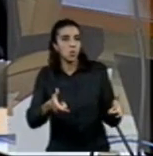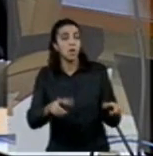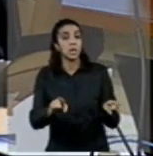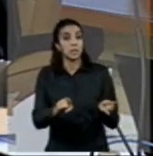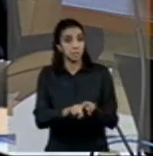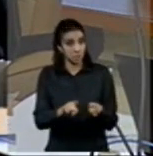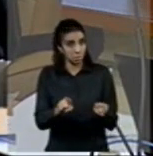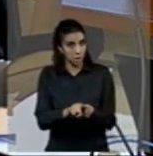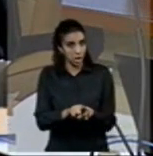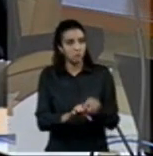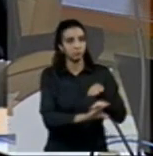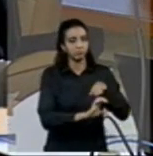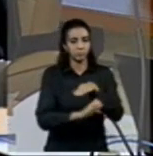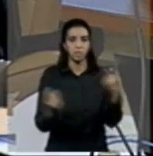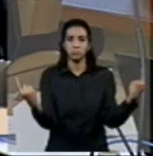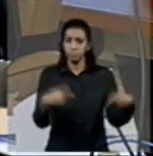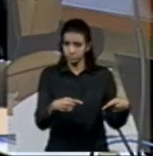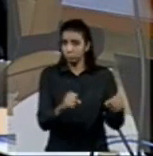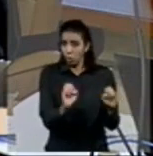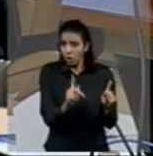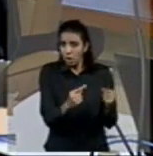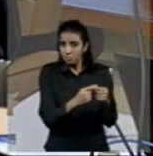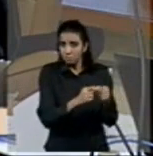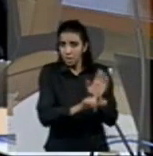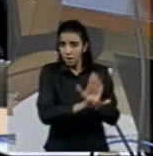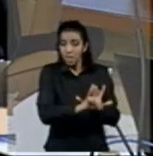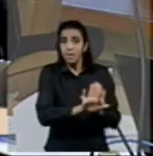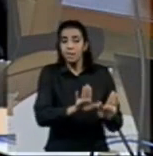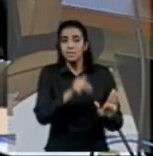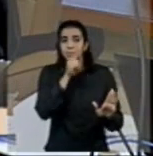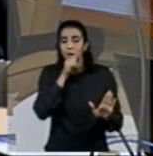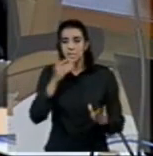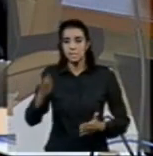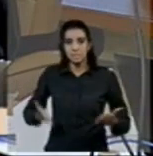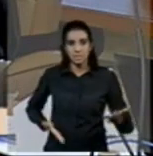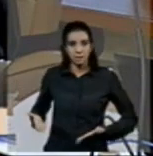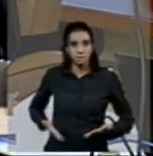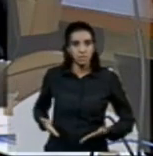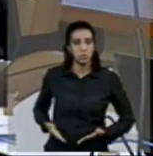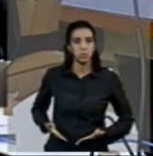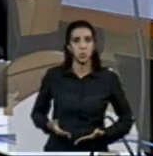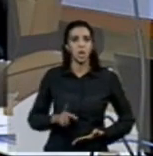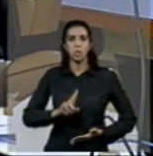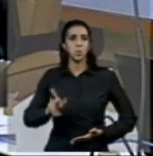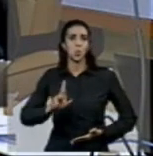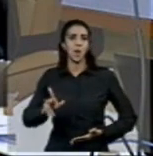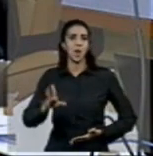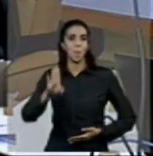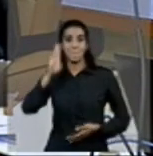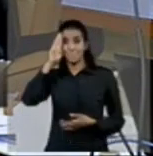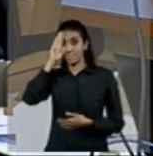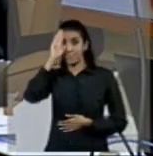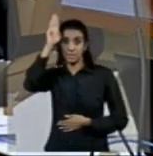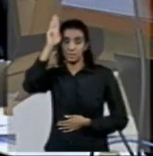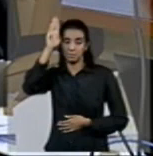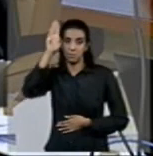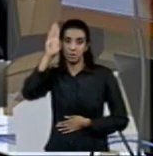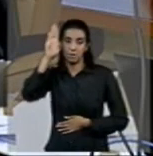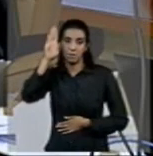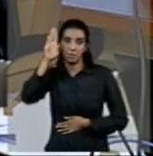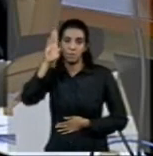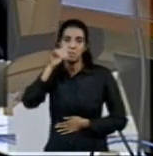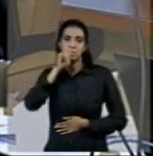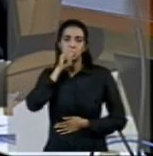legítima competitividade, serviços considerados não essenciais à consecução